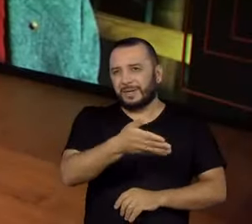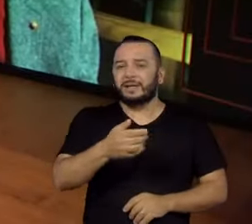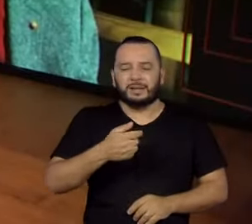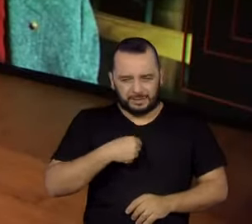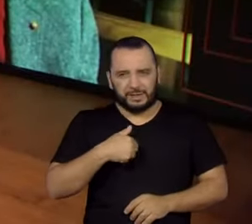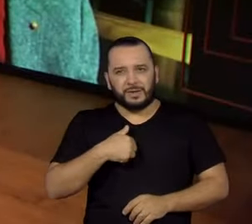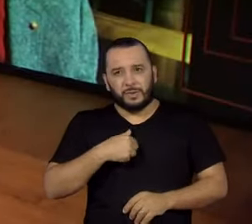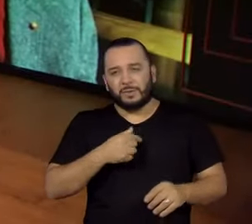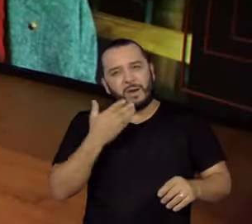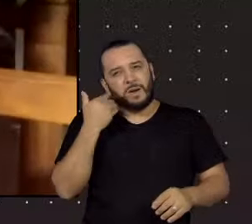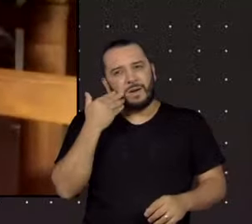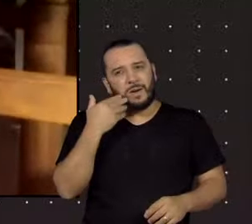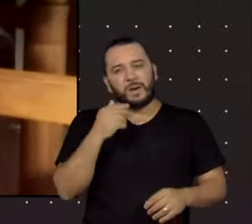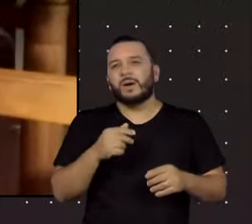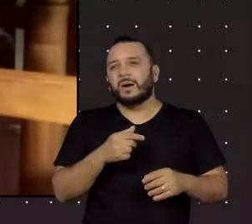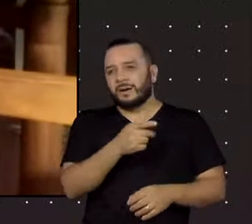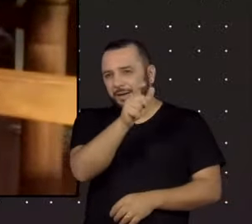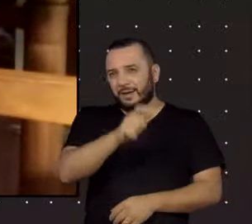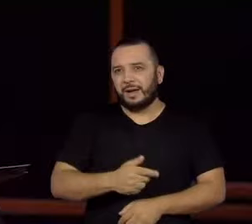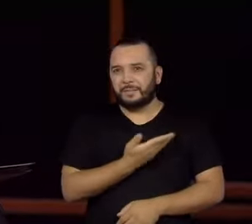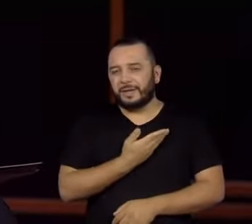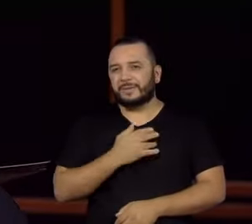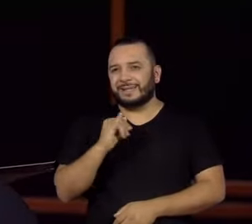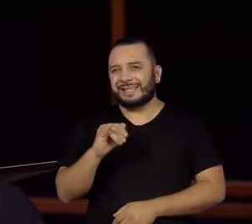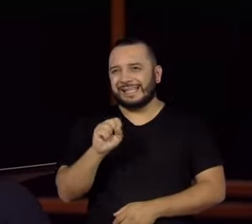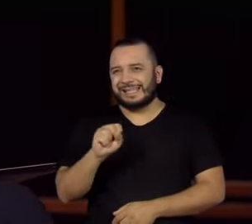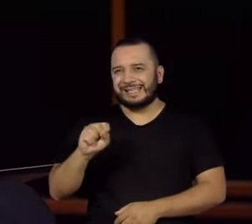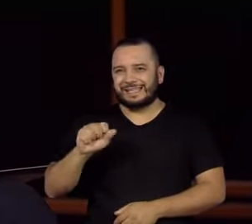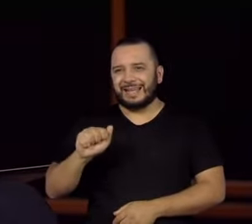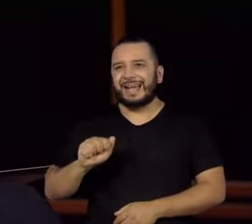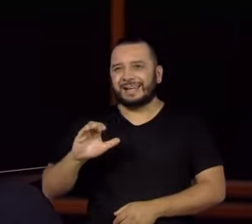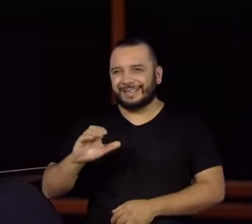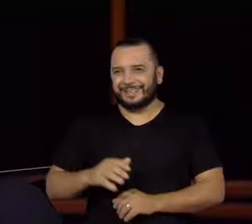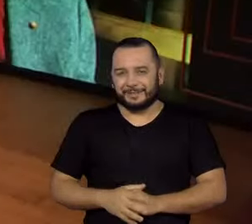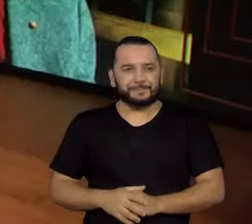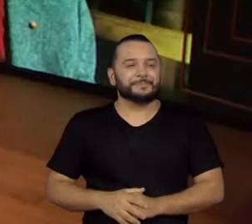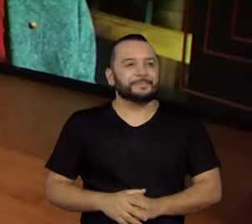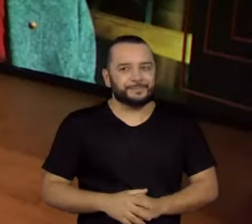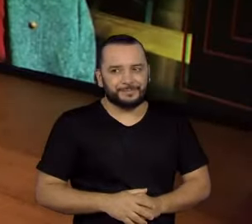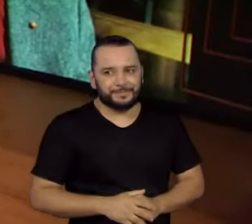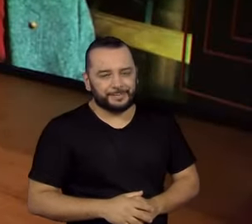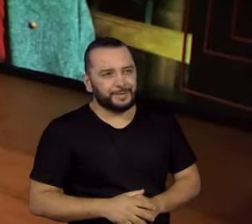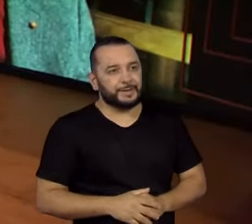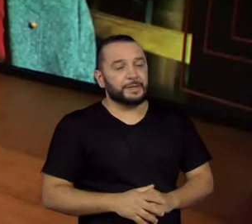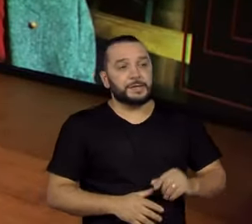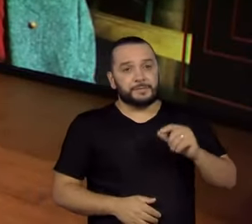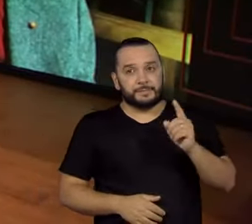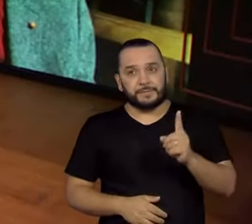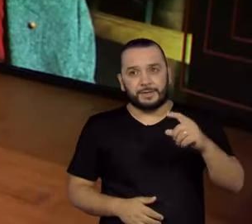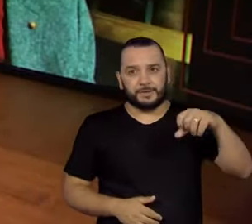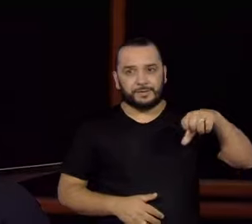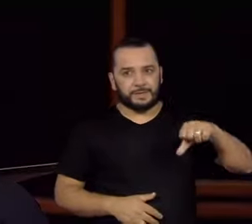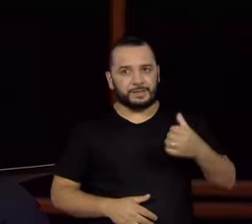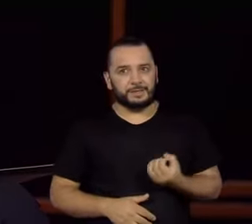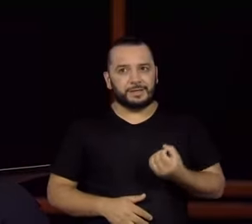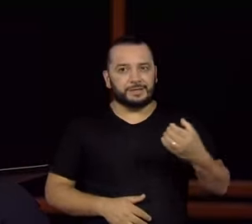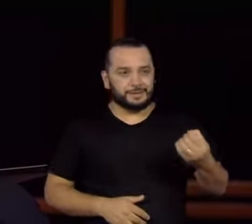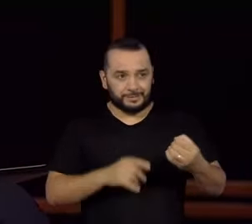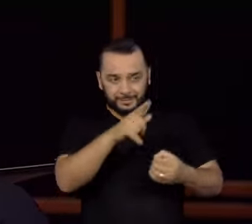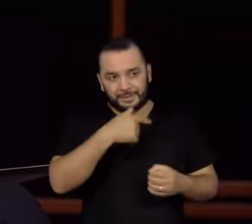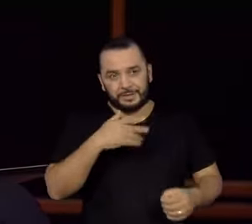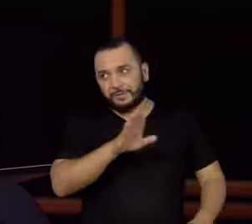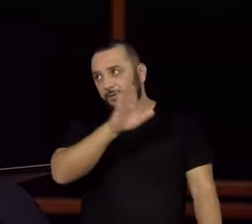muito com o meu querido amigo Isaac Karabichev. Muito bem. Anos 60, você está lá na Alemanha, novo